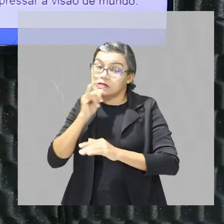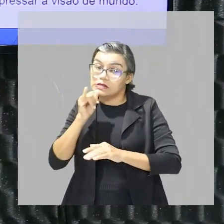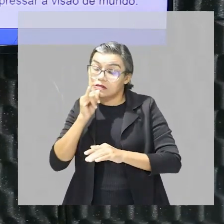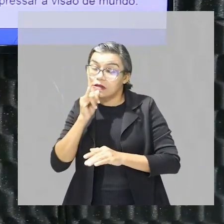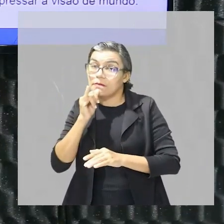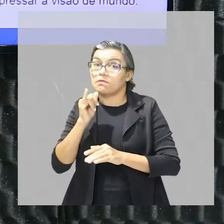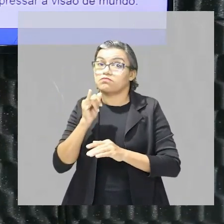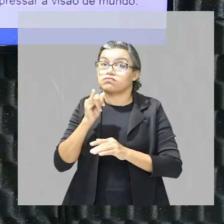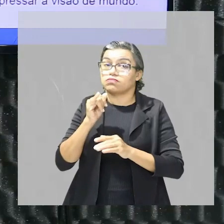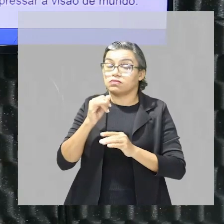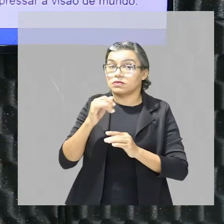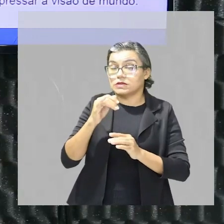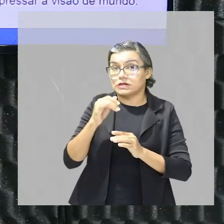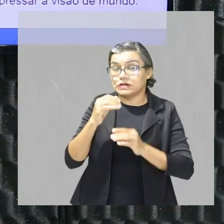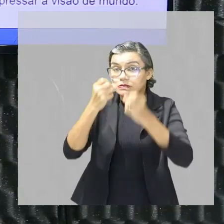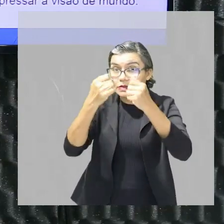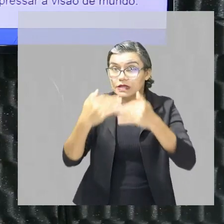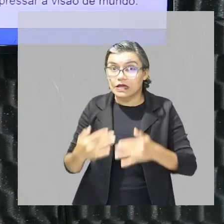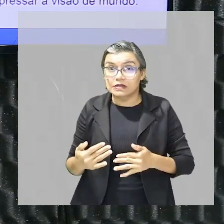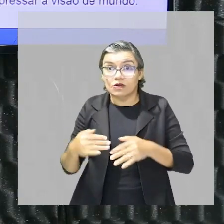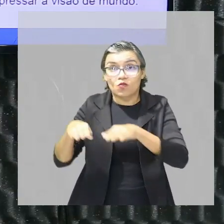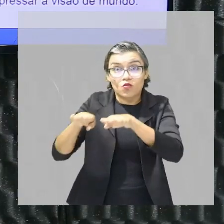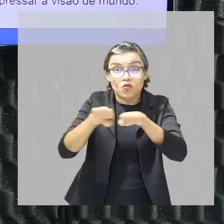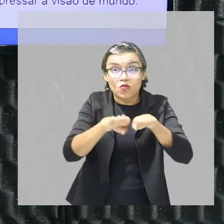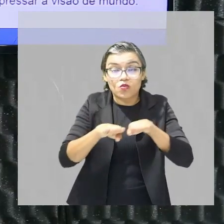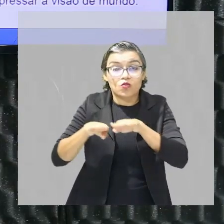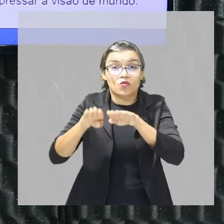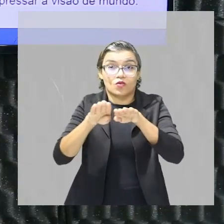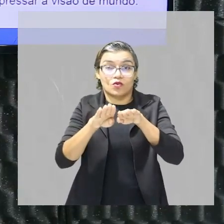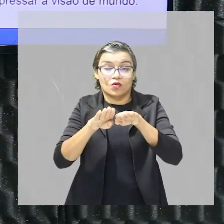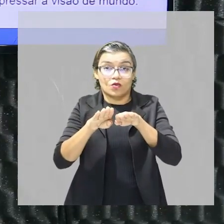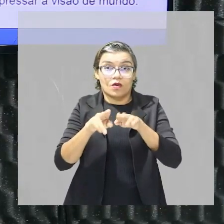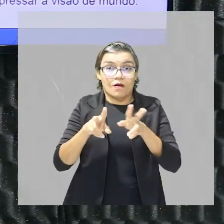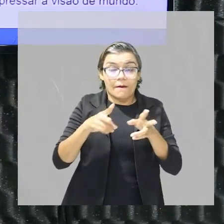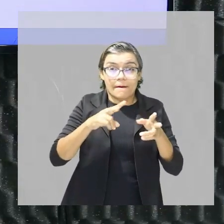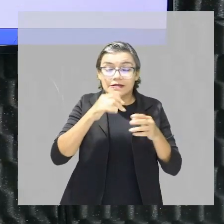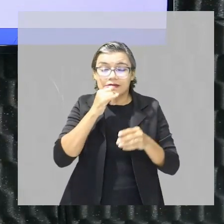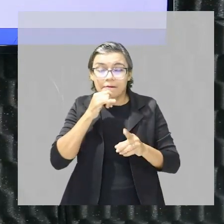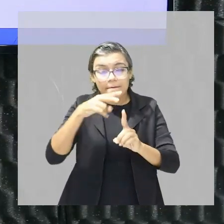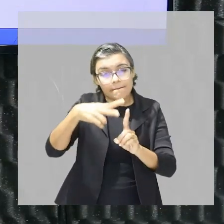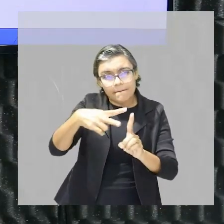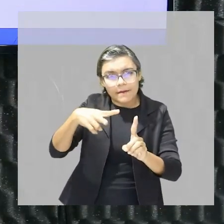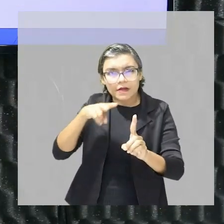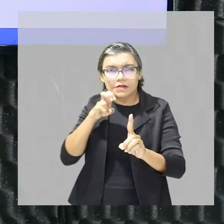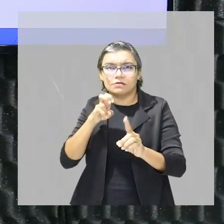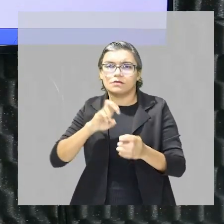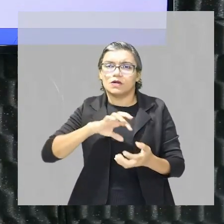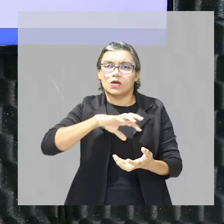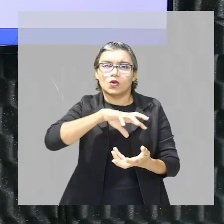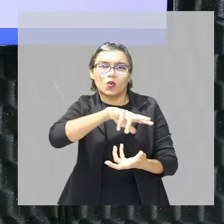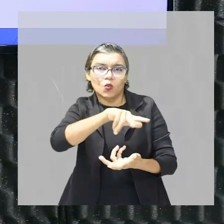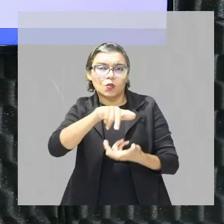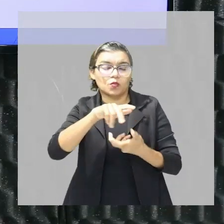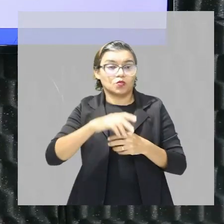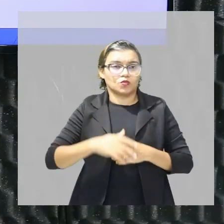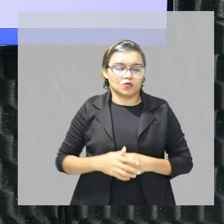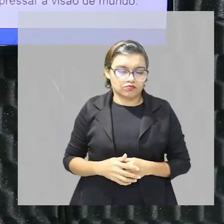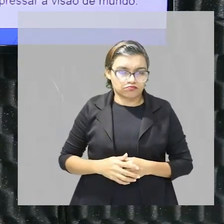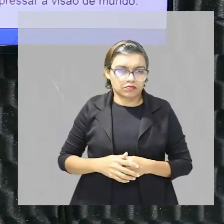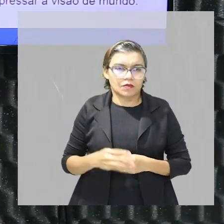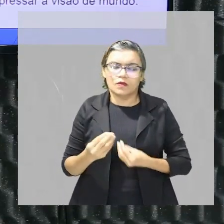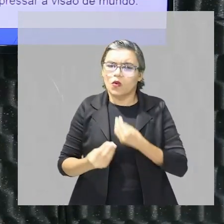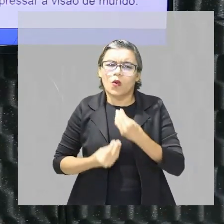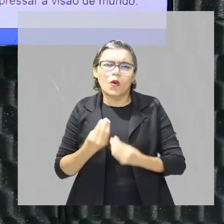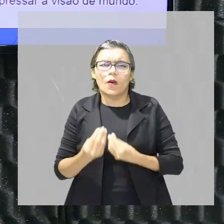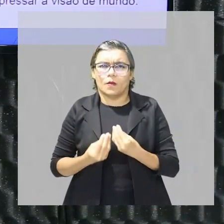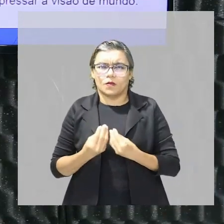a visão de mundo esse vi veículo é conhecido como Qual é o veículo tá